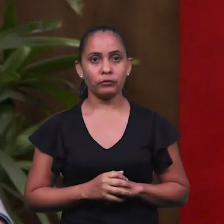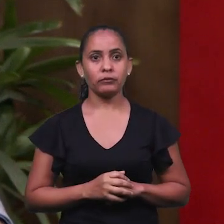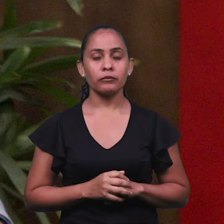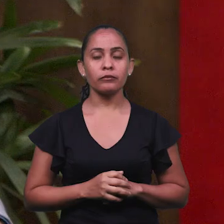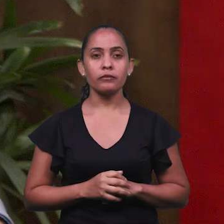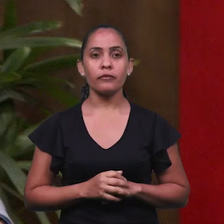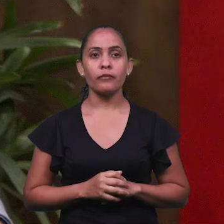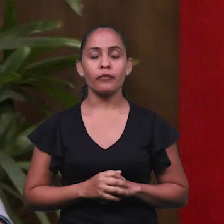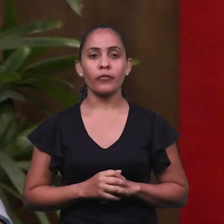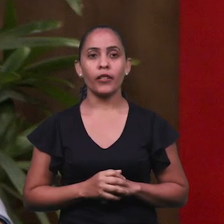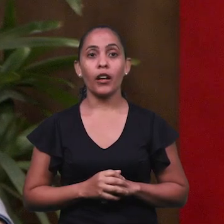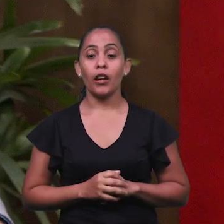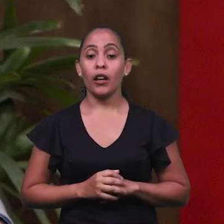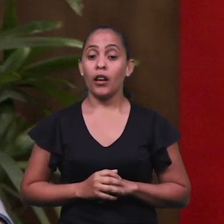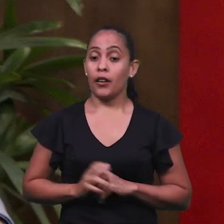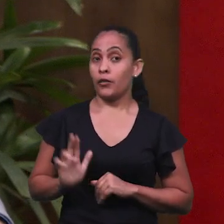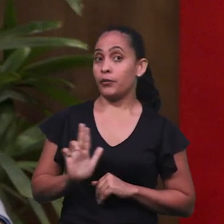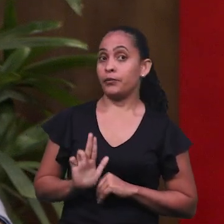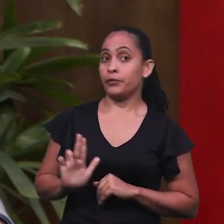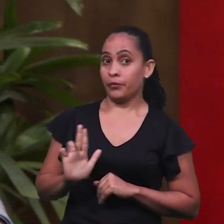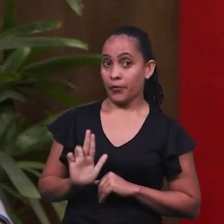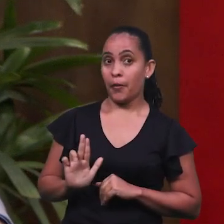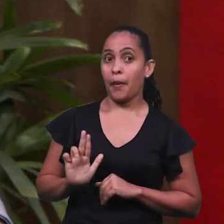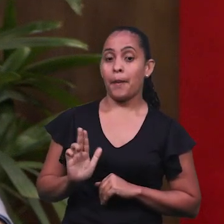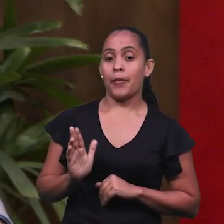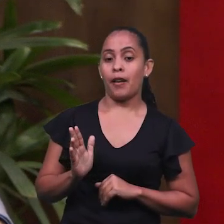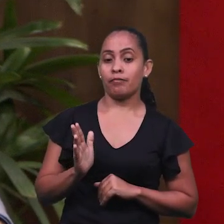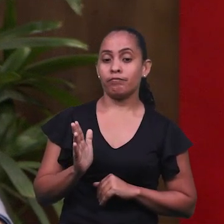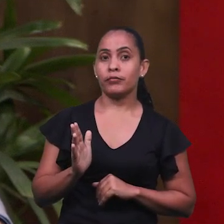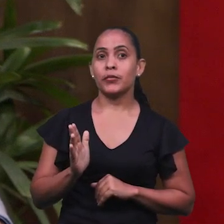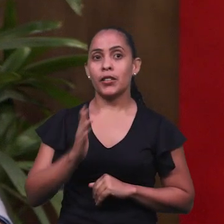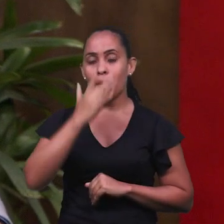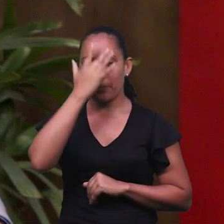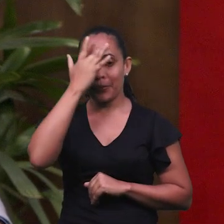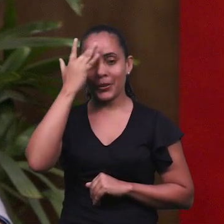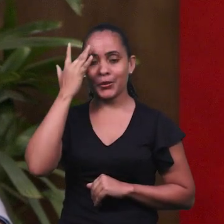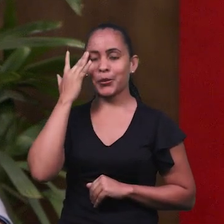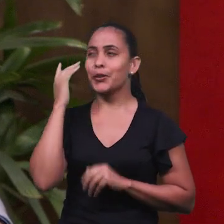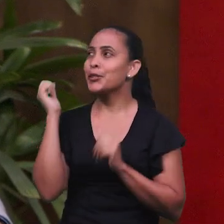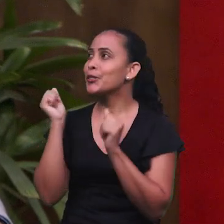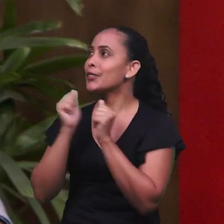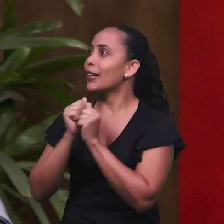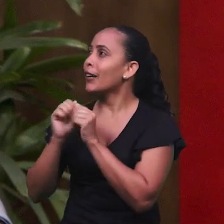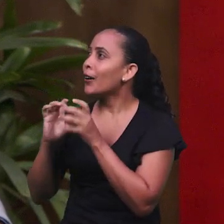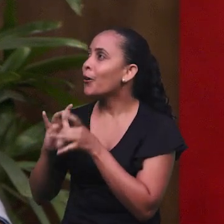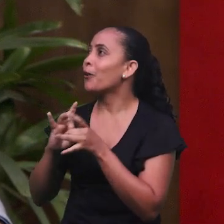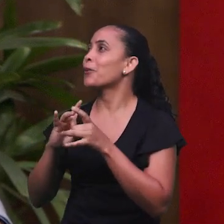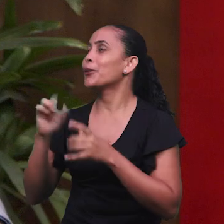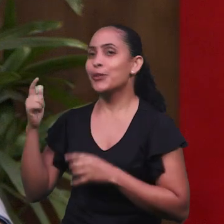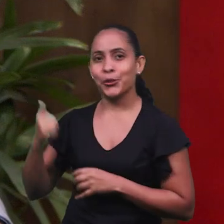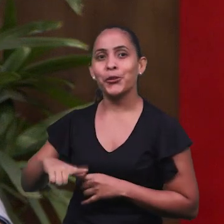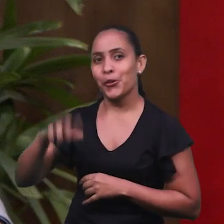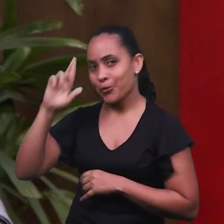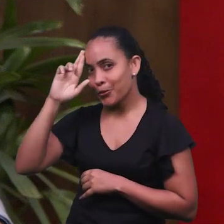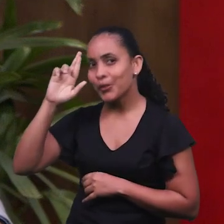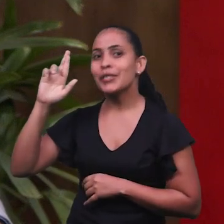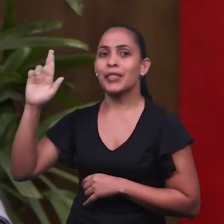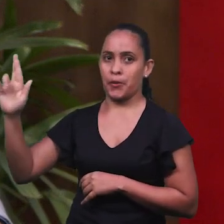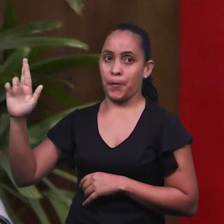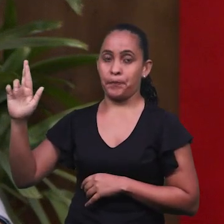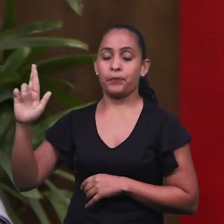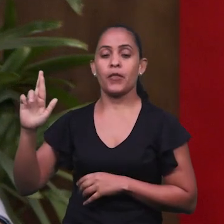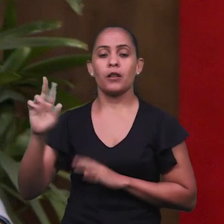um meio para trazer o homem para perto. É um texto muito interessante que diz assim, que todas